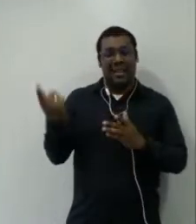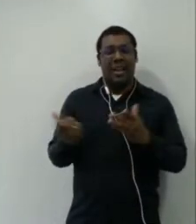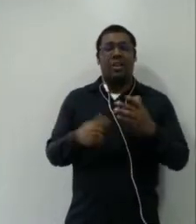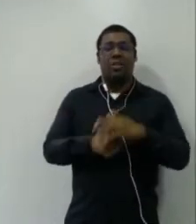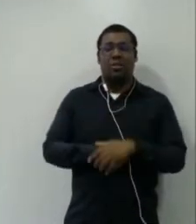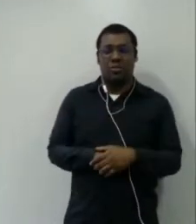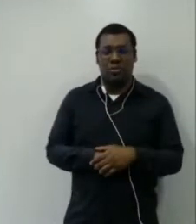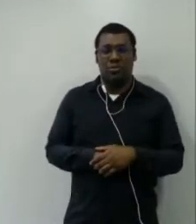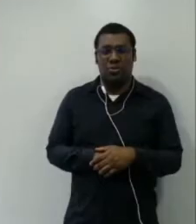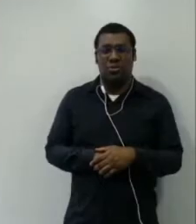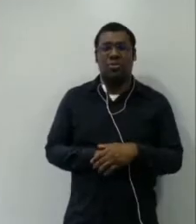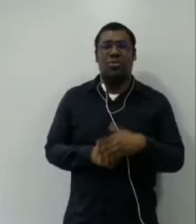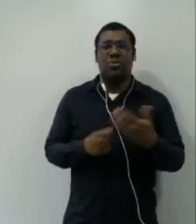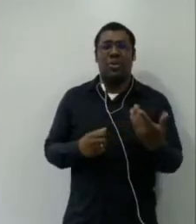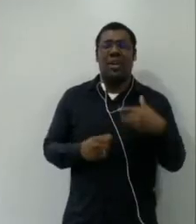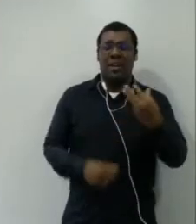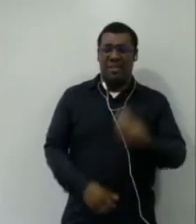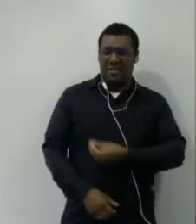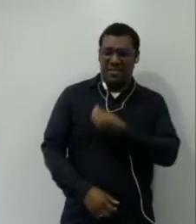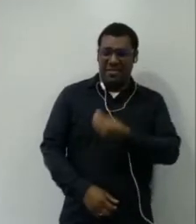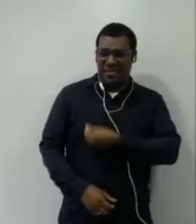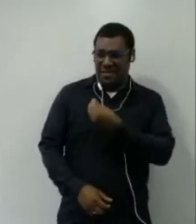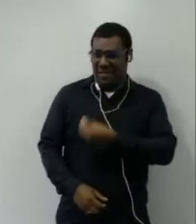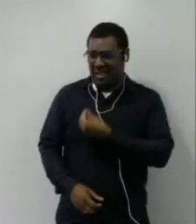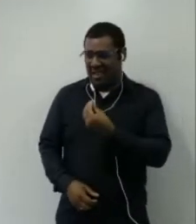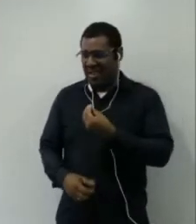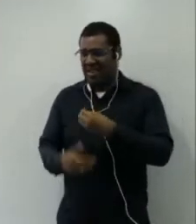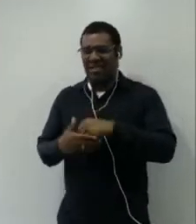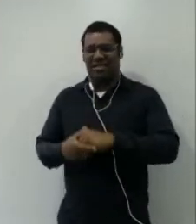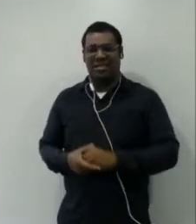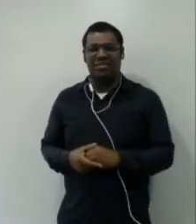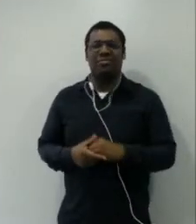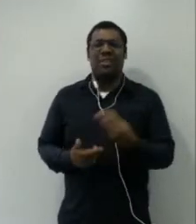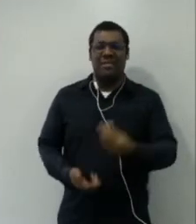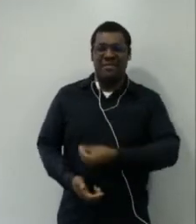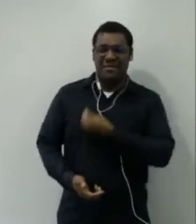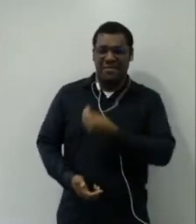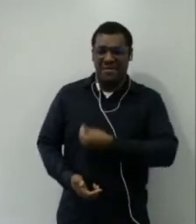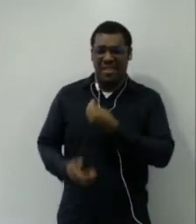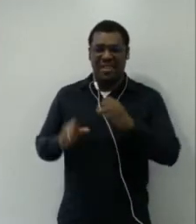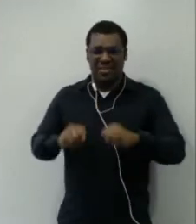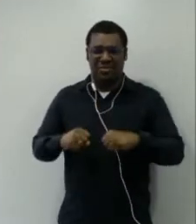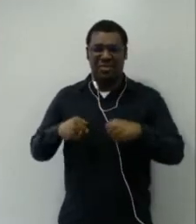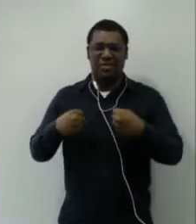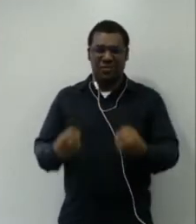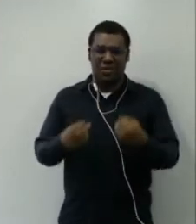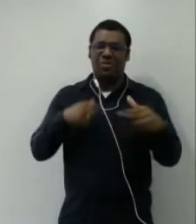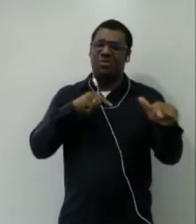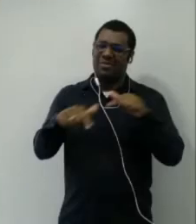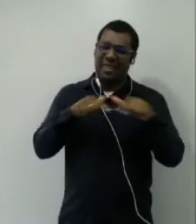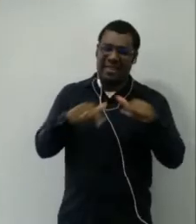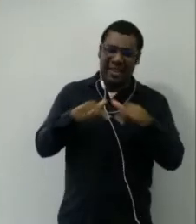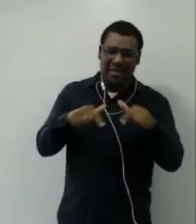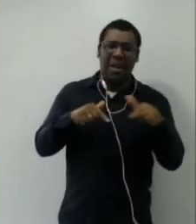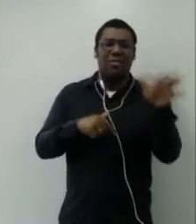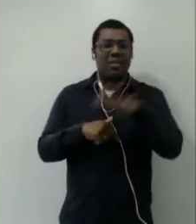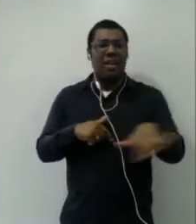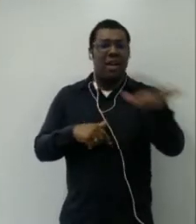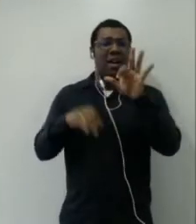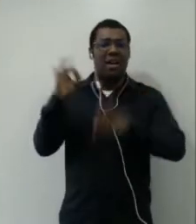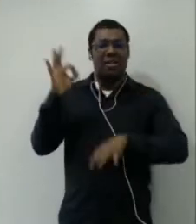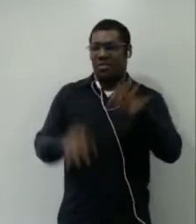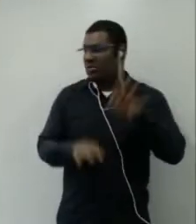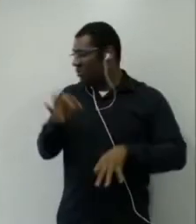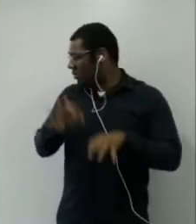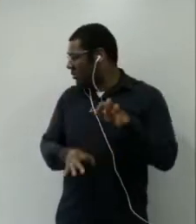exemplo para o aperfeiçoamento do judiciário. Pêsames à família enlutada. Obrigado,